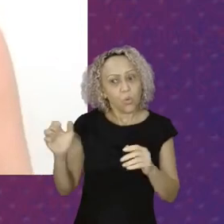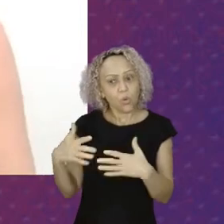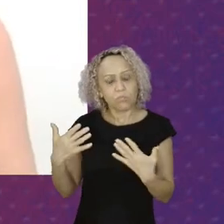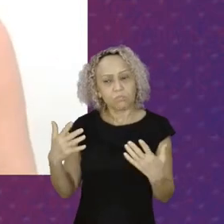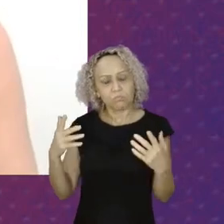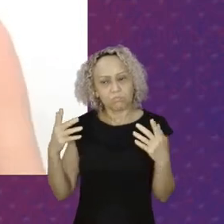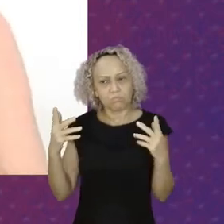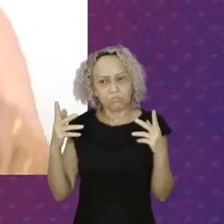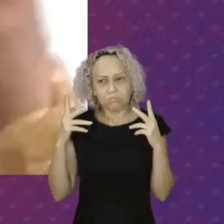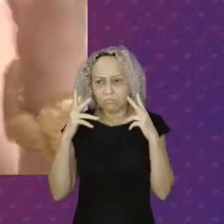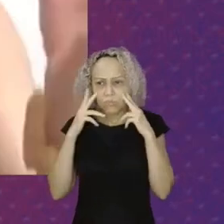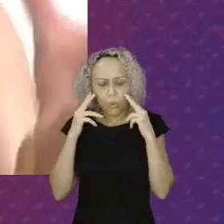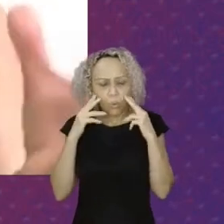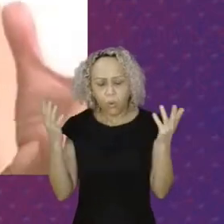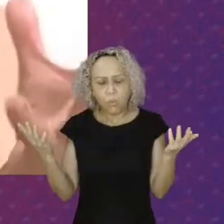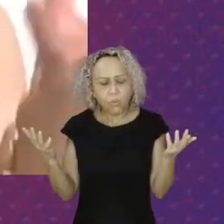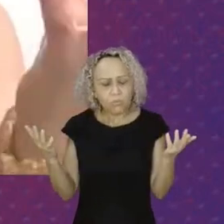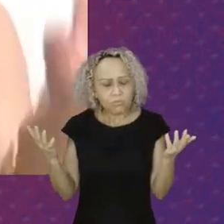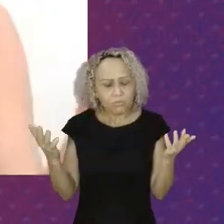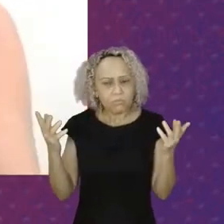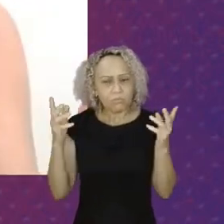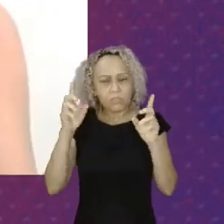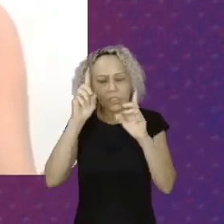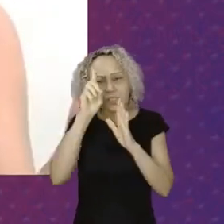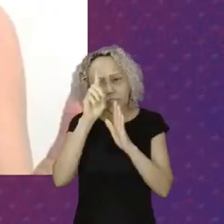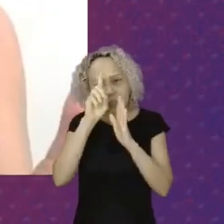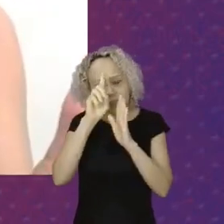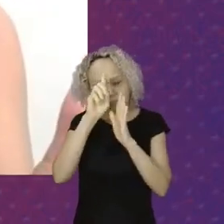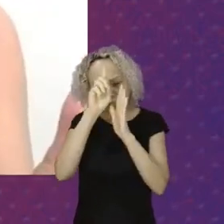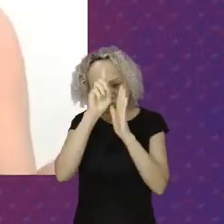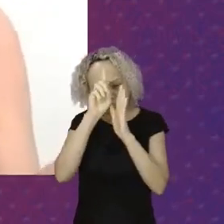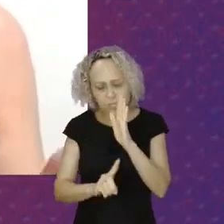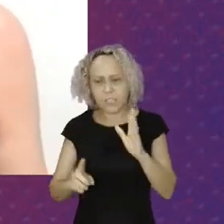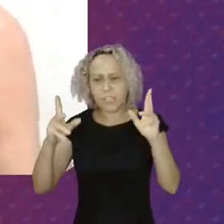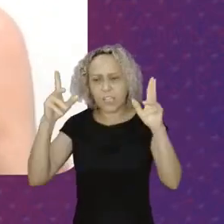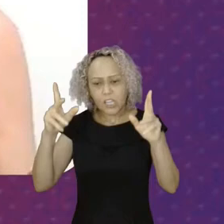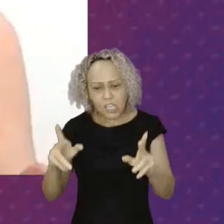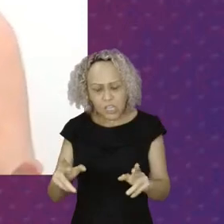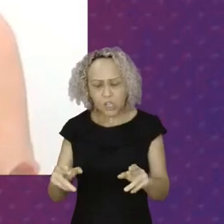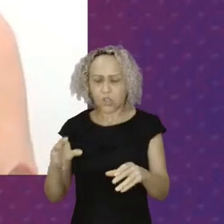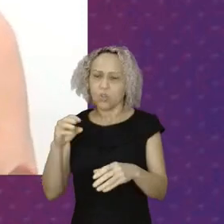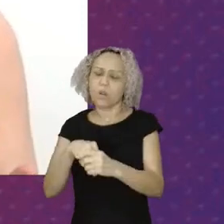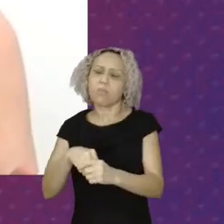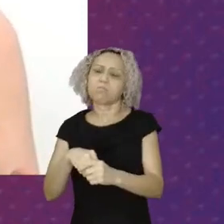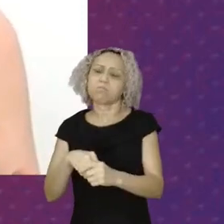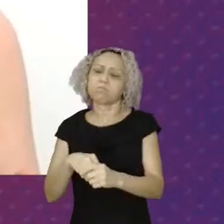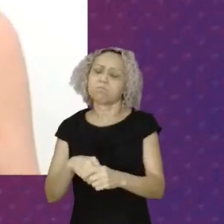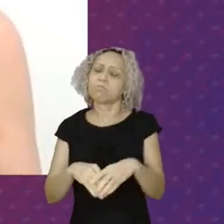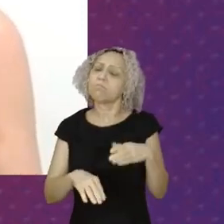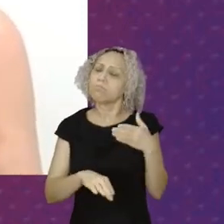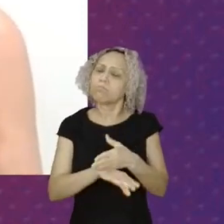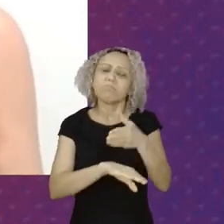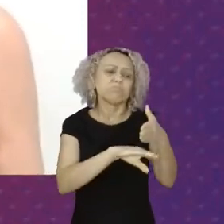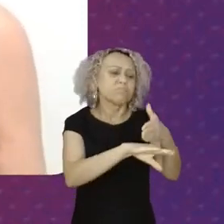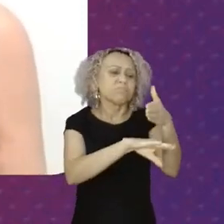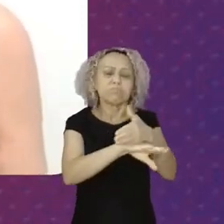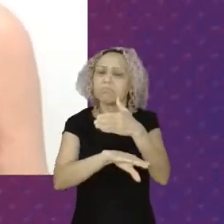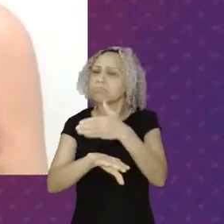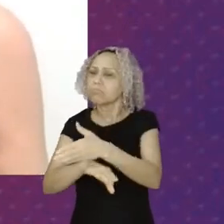simples, que é o acesso a um site, a um aplicativo, a